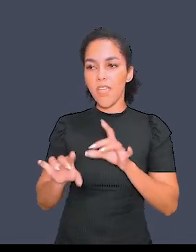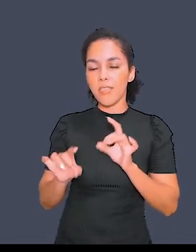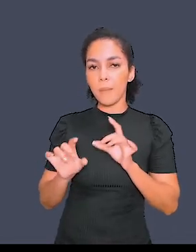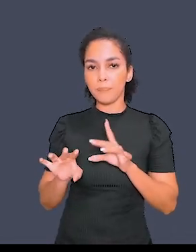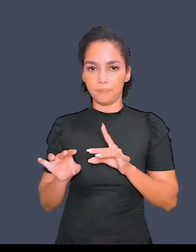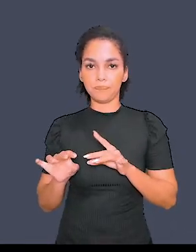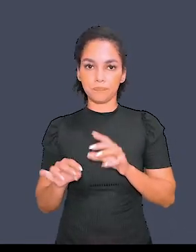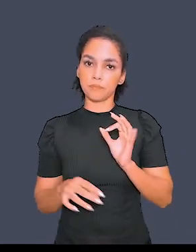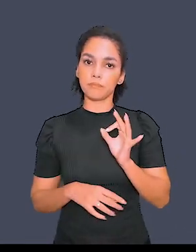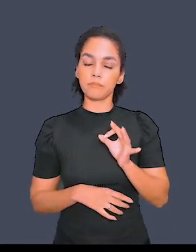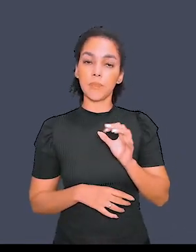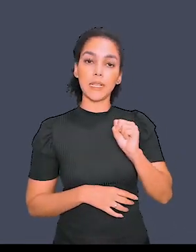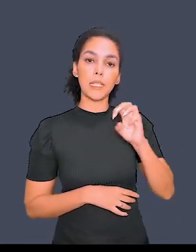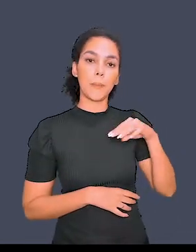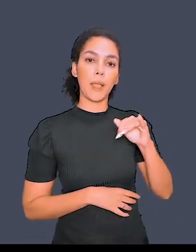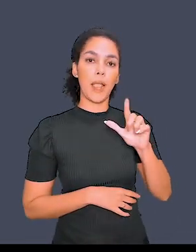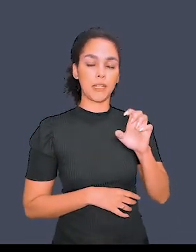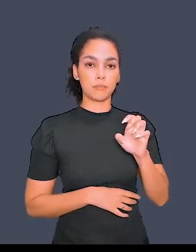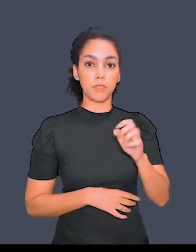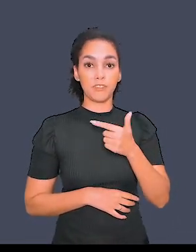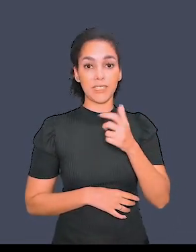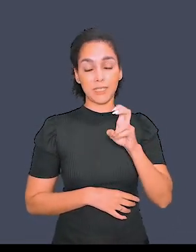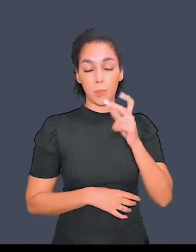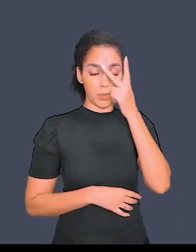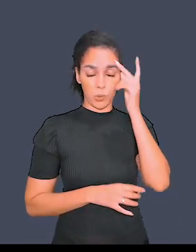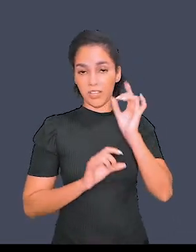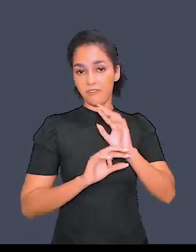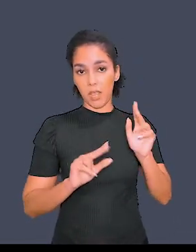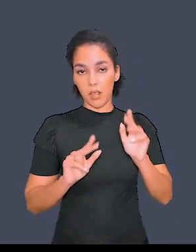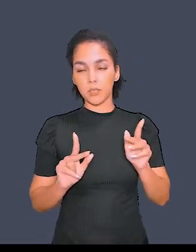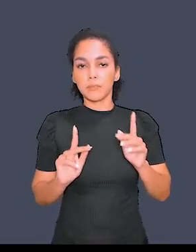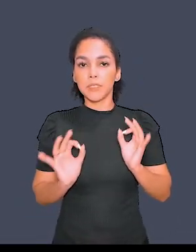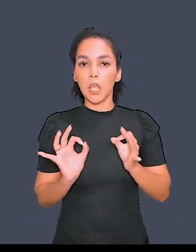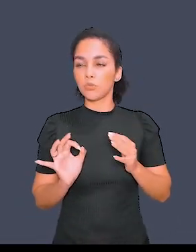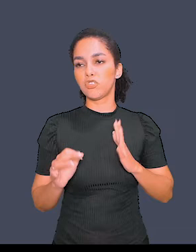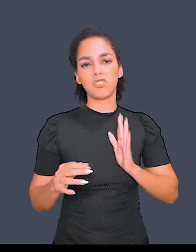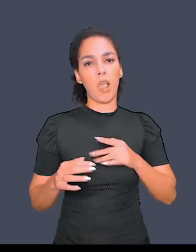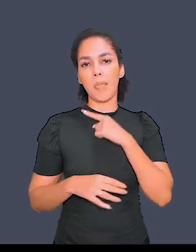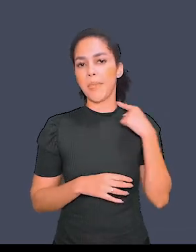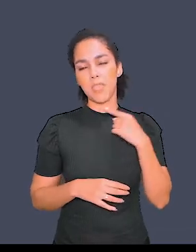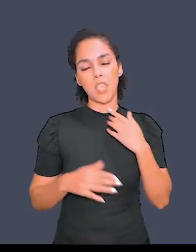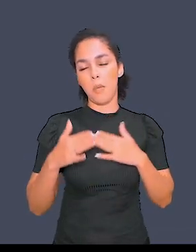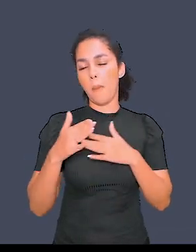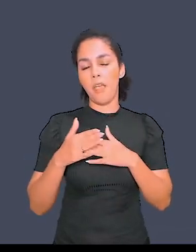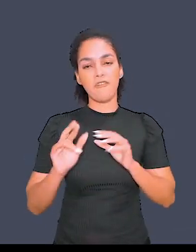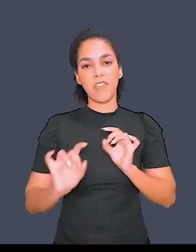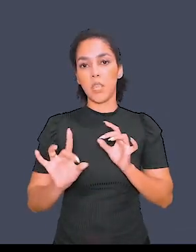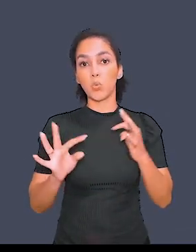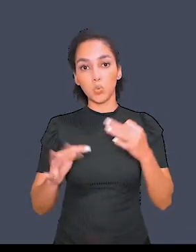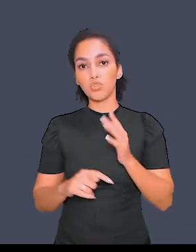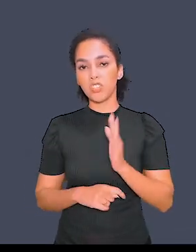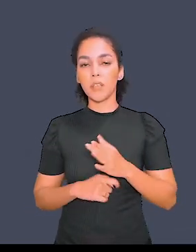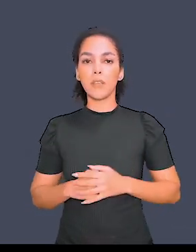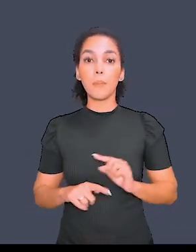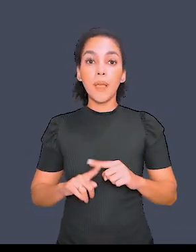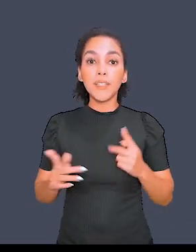Para 25 CPFs distintos. Na teoria, você já estourou seus CPFs e você já estourou a sua quantidade de milhas. Você não tem mais milha e você já vendeu tudo. Isso aqui que